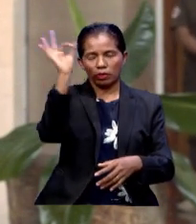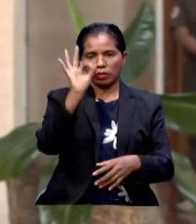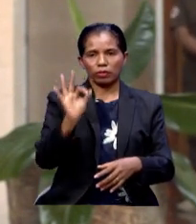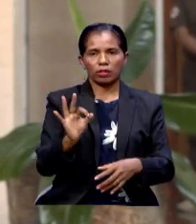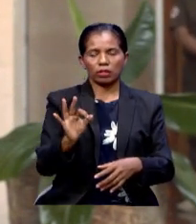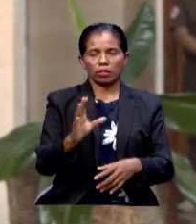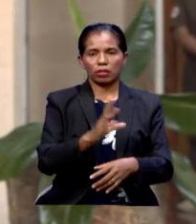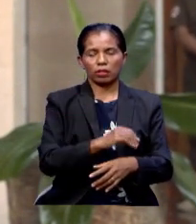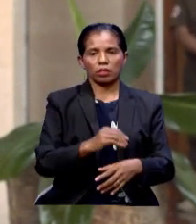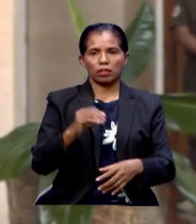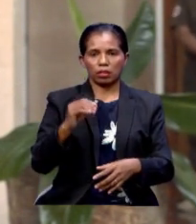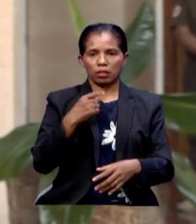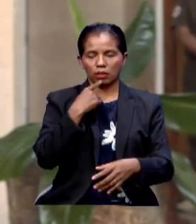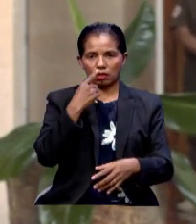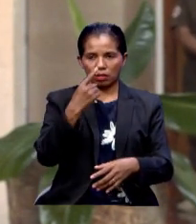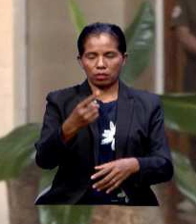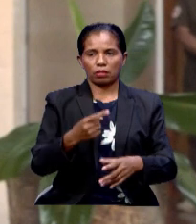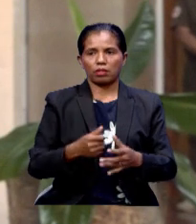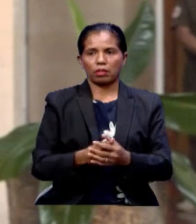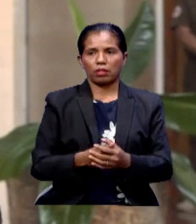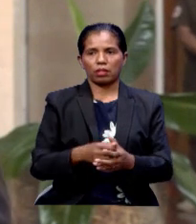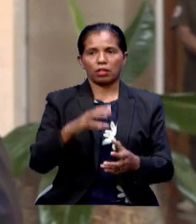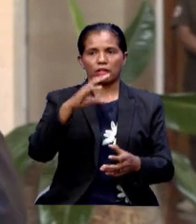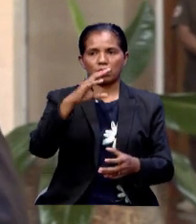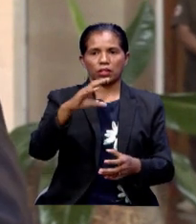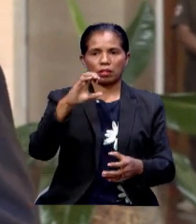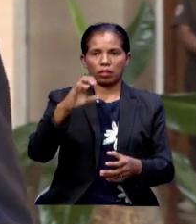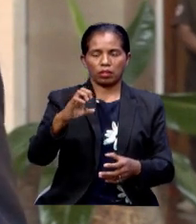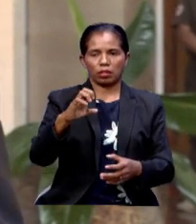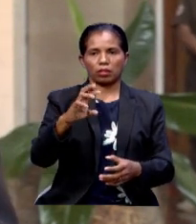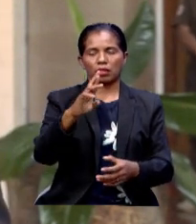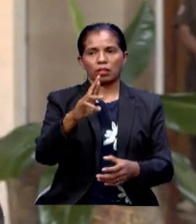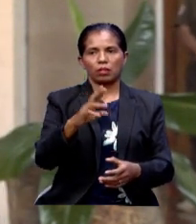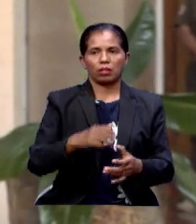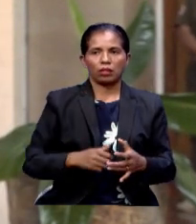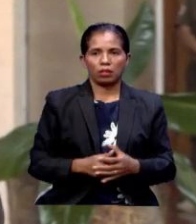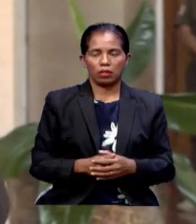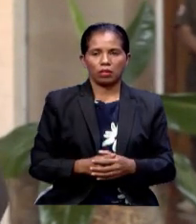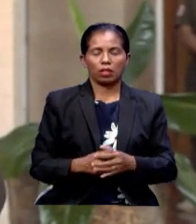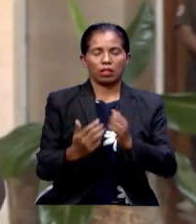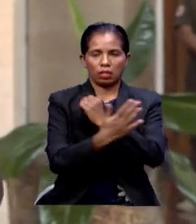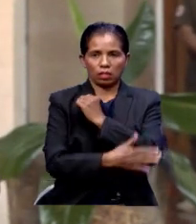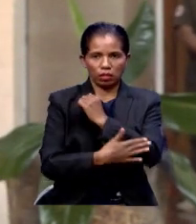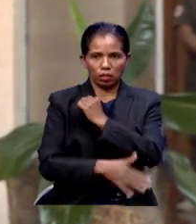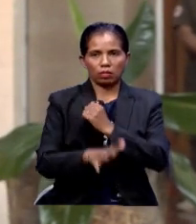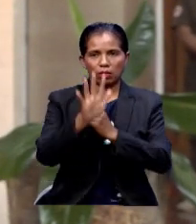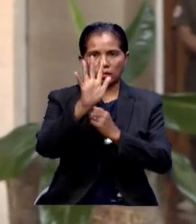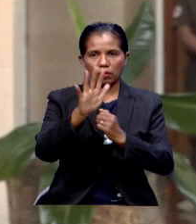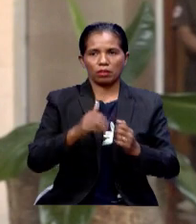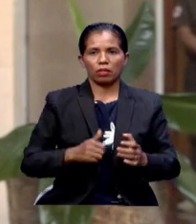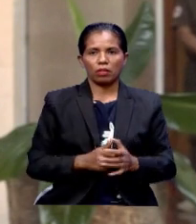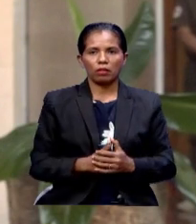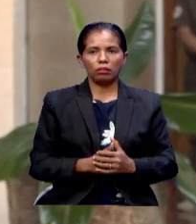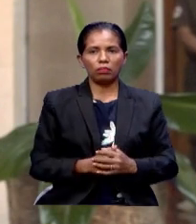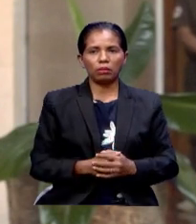Polônia e Czech Republic e a país limitan o